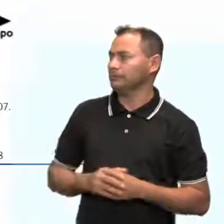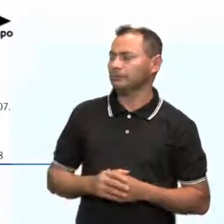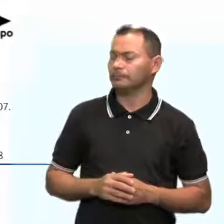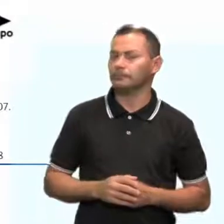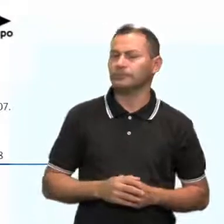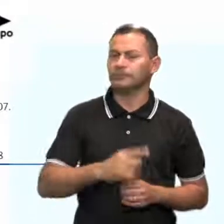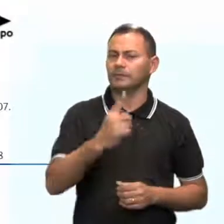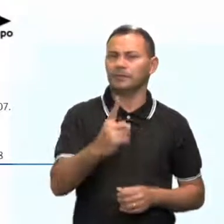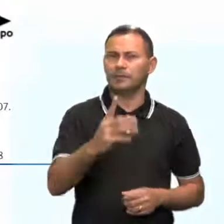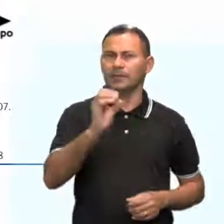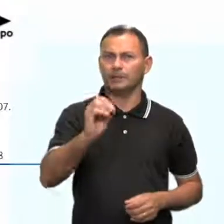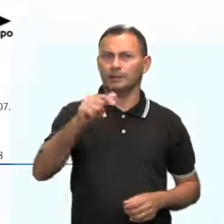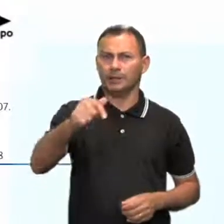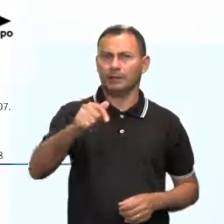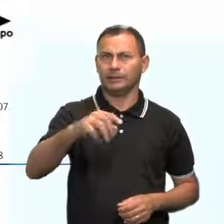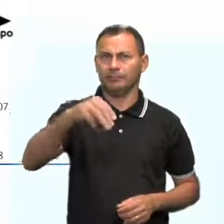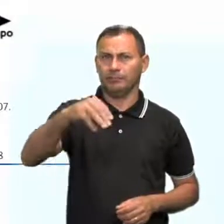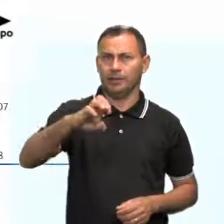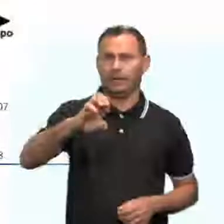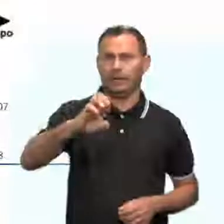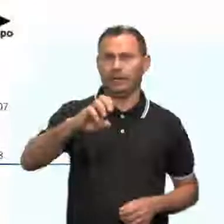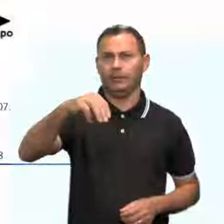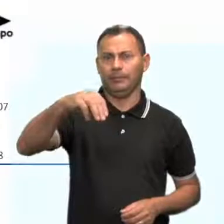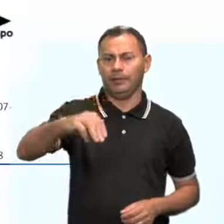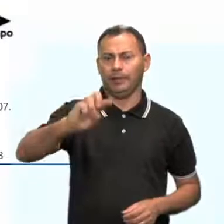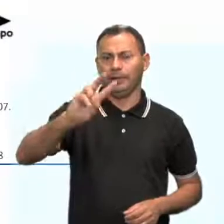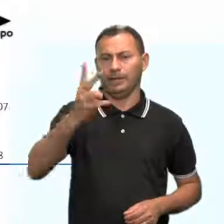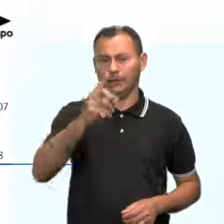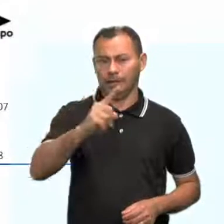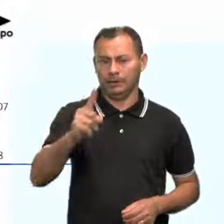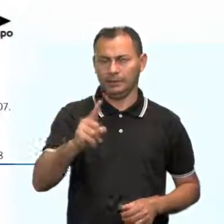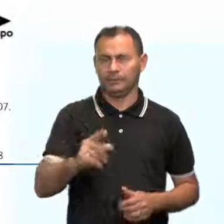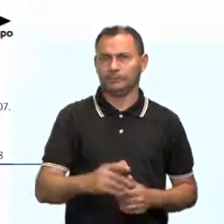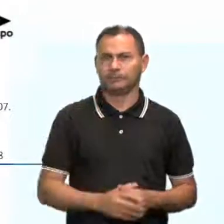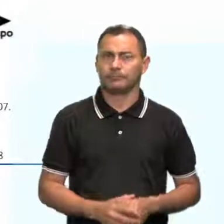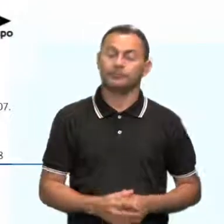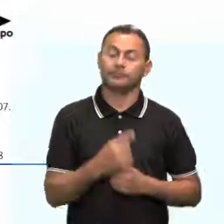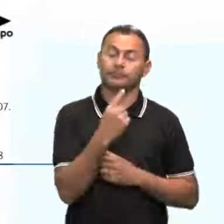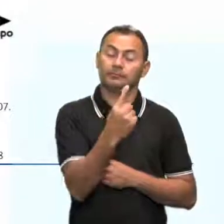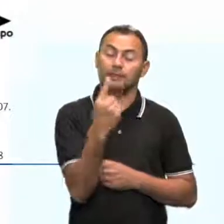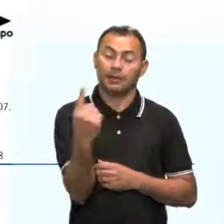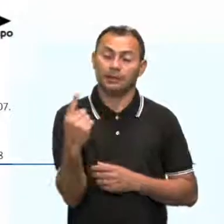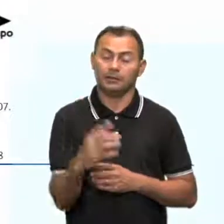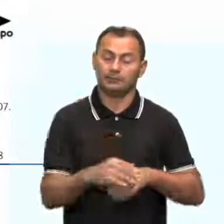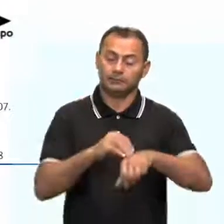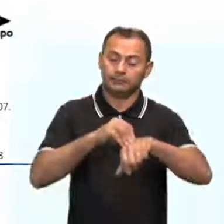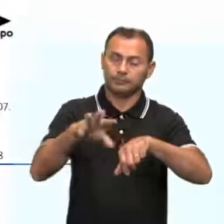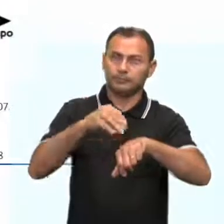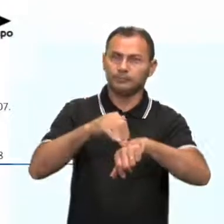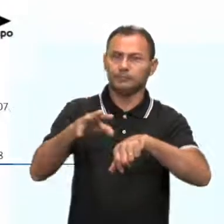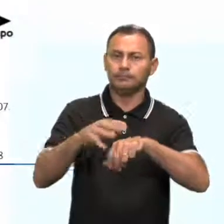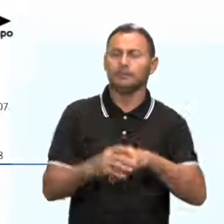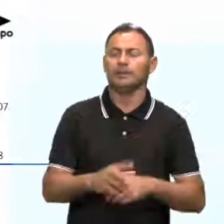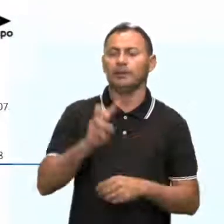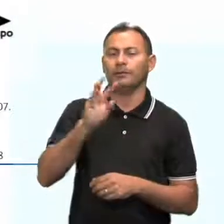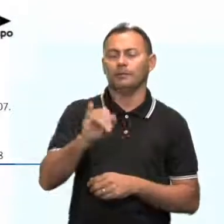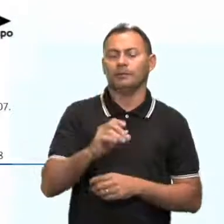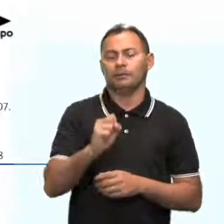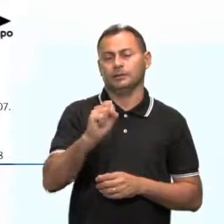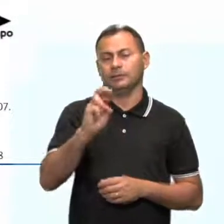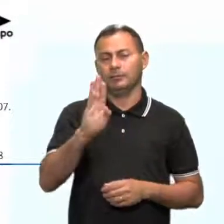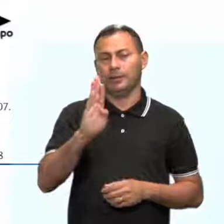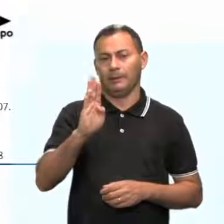lá no 107 MHz. Então, cada transmissão dele vai ser numa